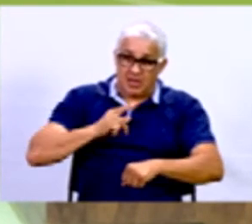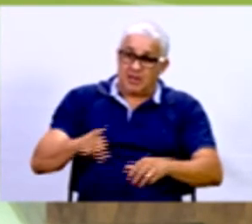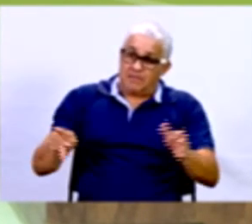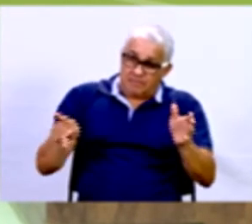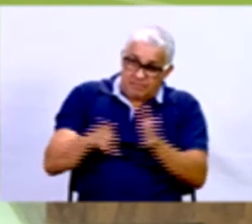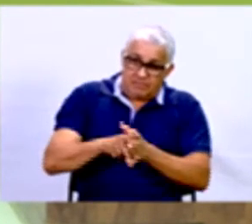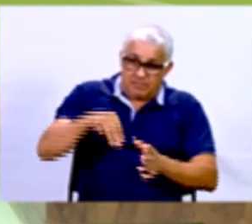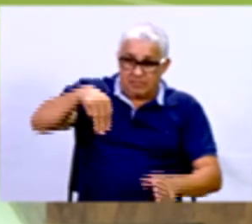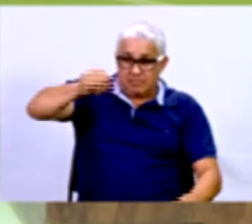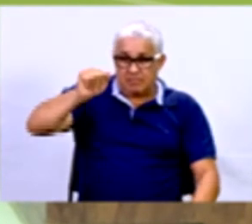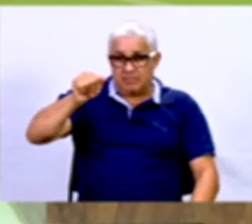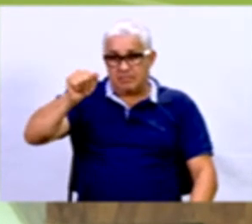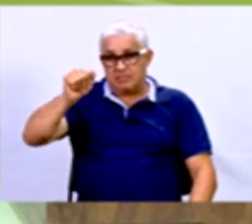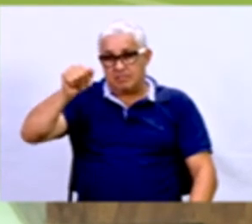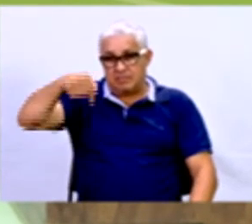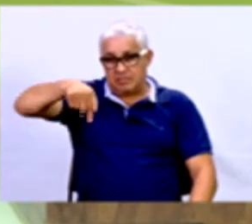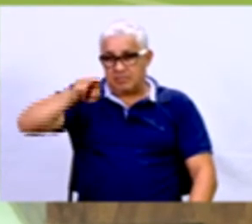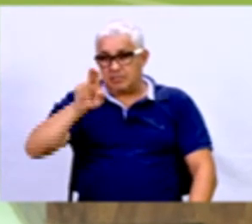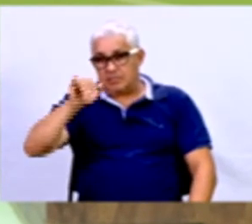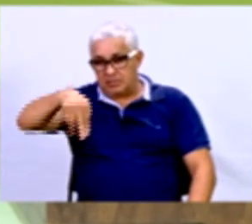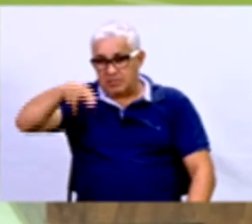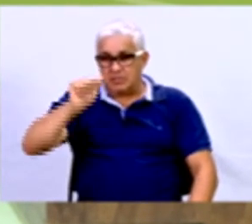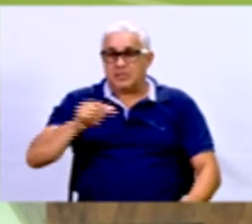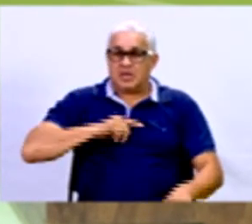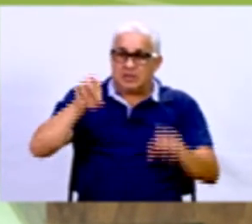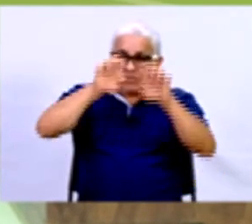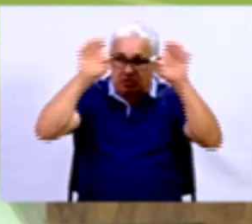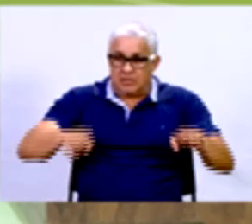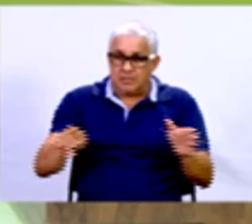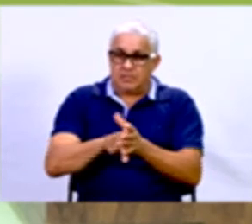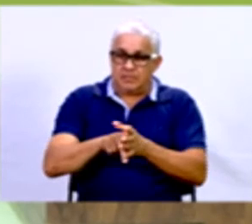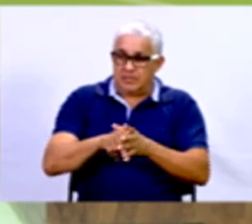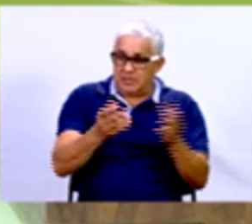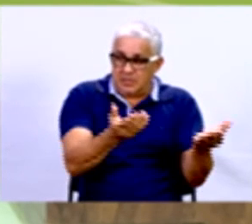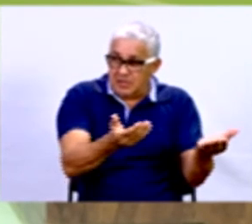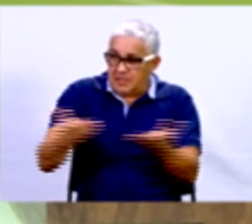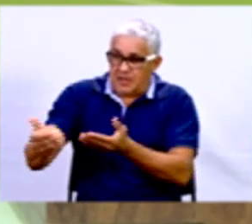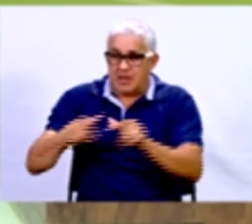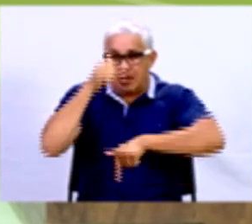equipamentos, têm estrutura para remover as vítimas e para trabalhar